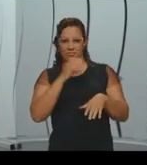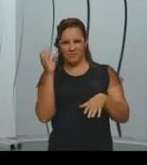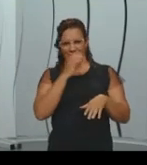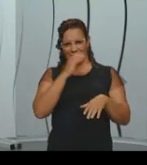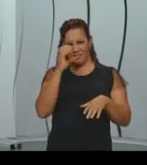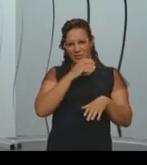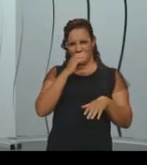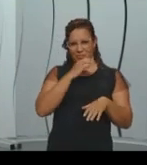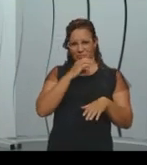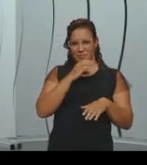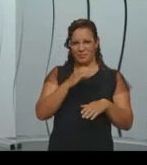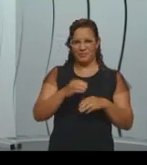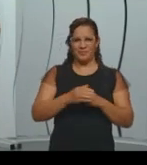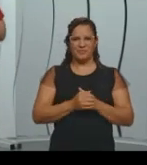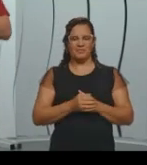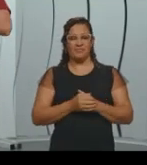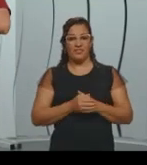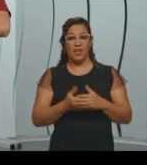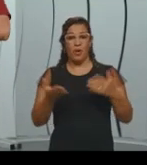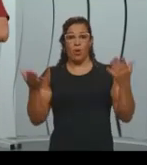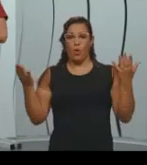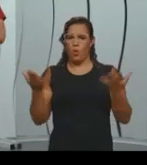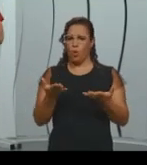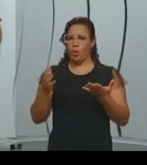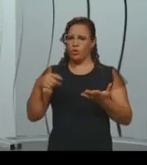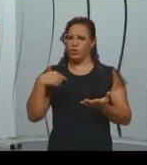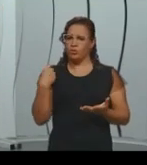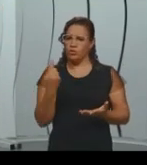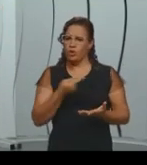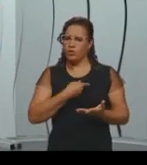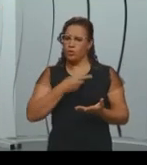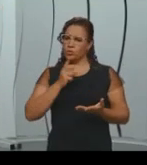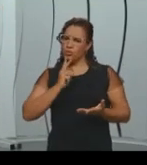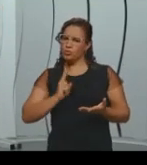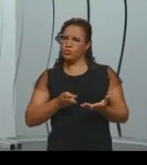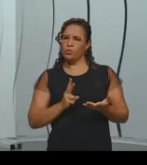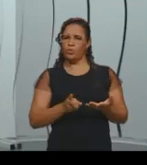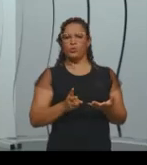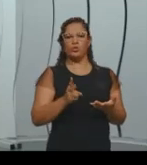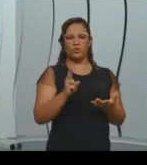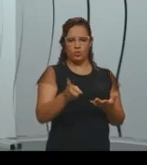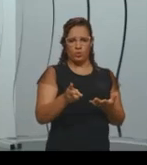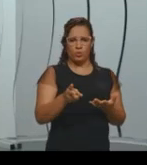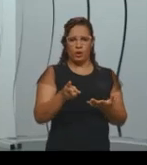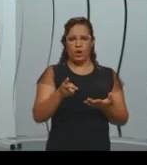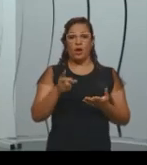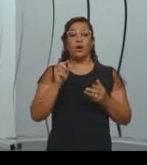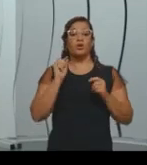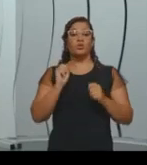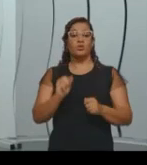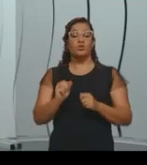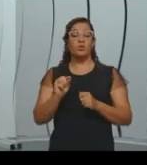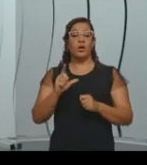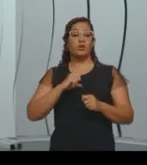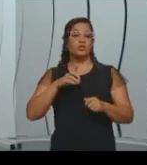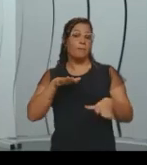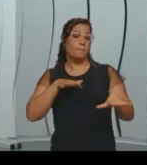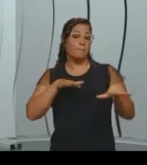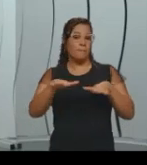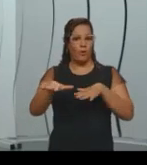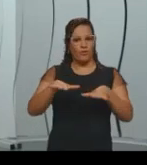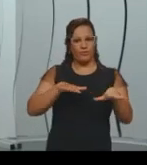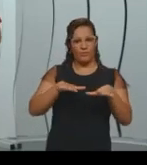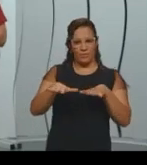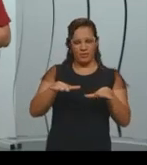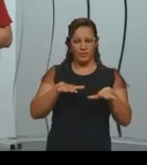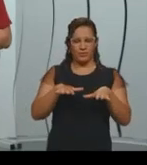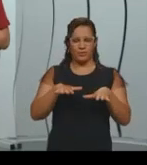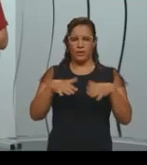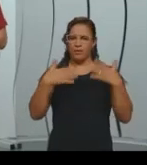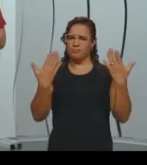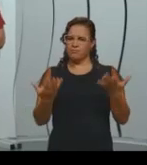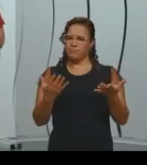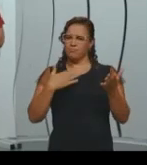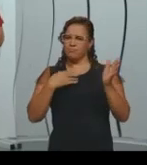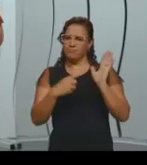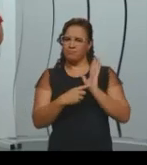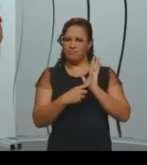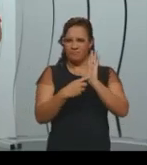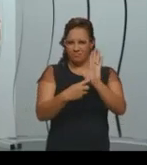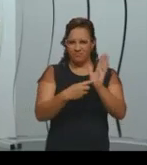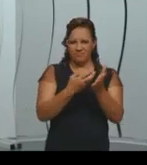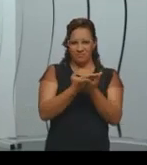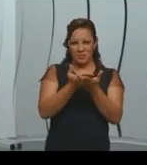Então, pessoal, hoje nós vamos continuar falando sobre movimento, só que agora eu vou apresentar para